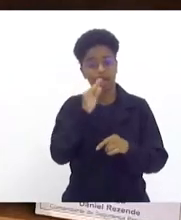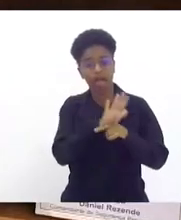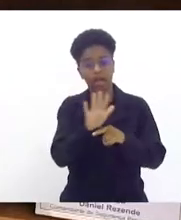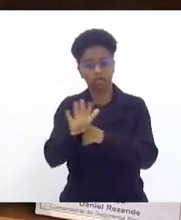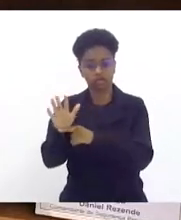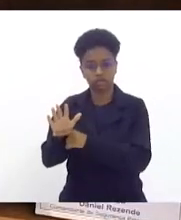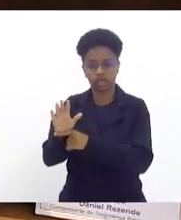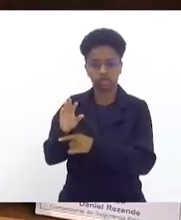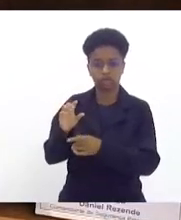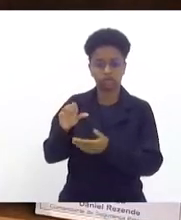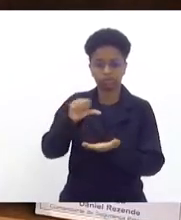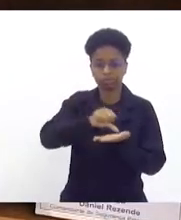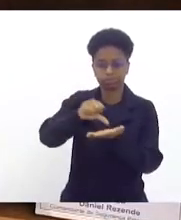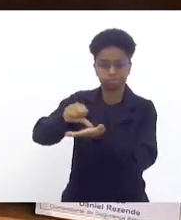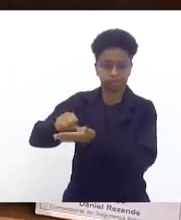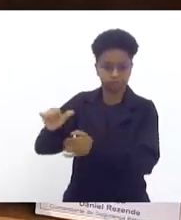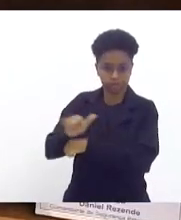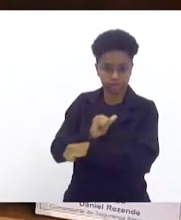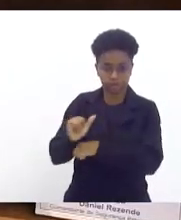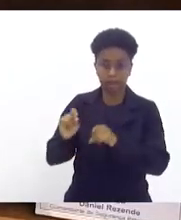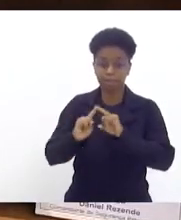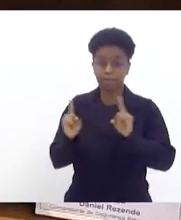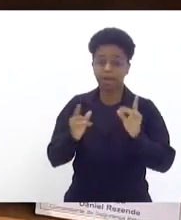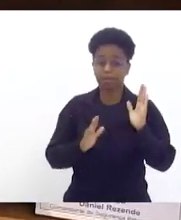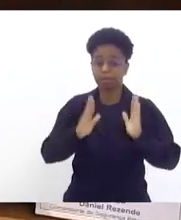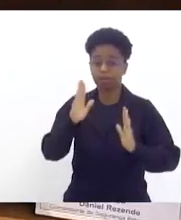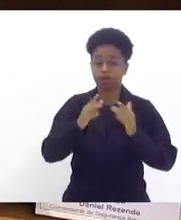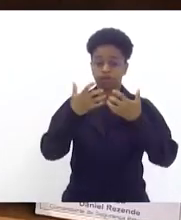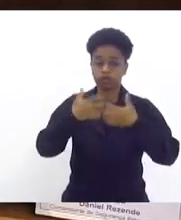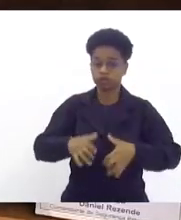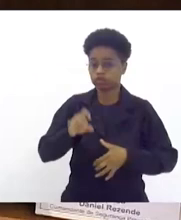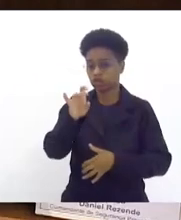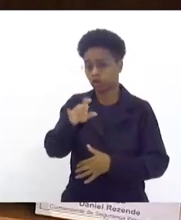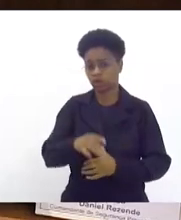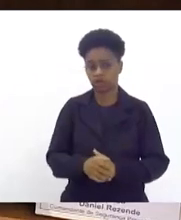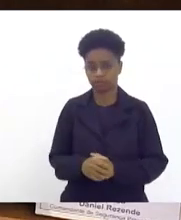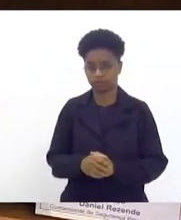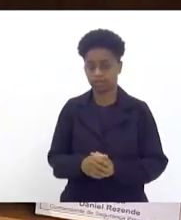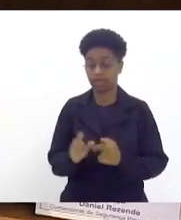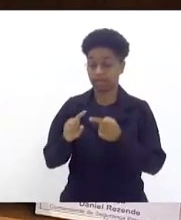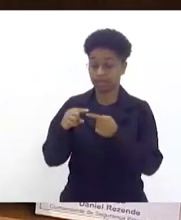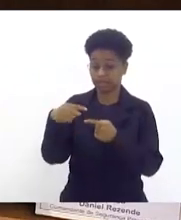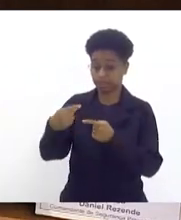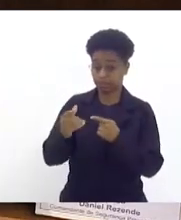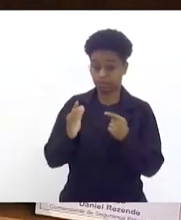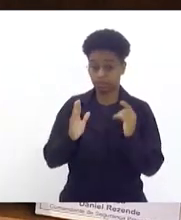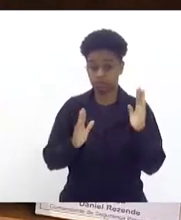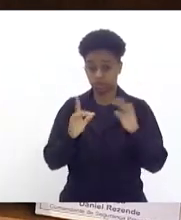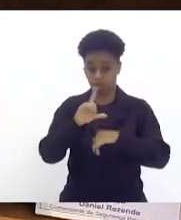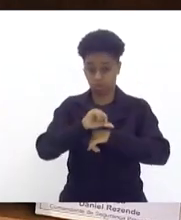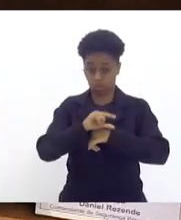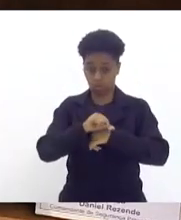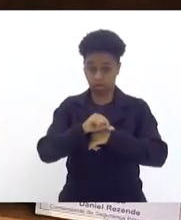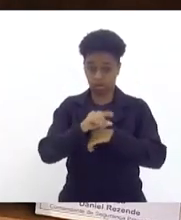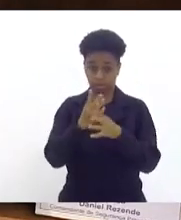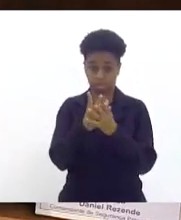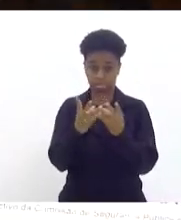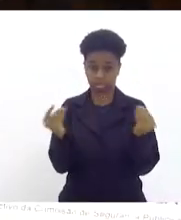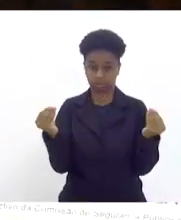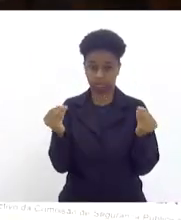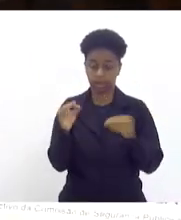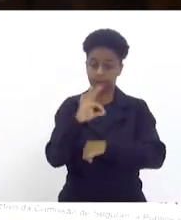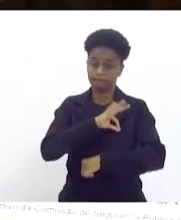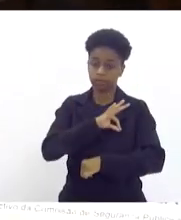em Pontos estratégicos mas vai até o período de funcionamento de segurança presente depois de um determinado esse